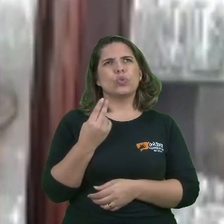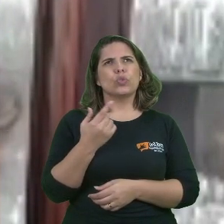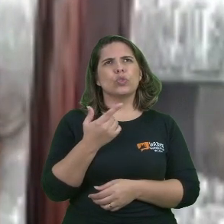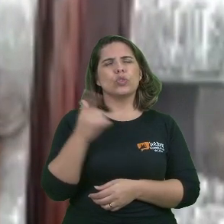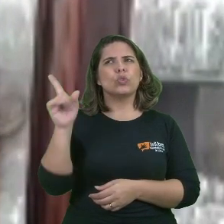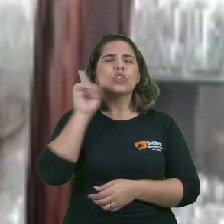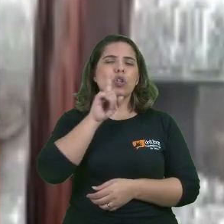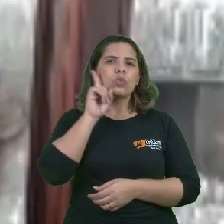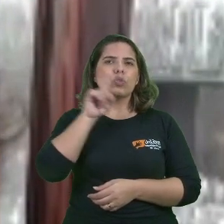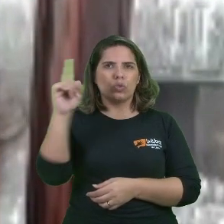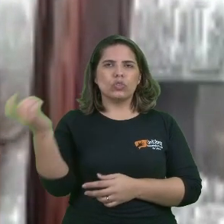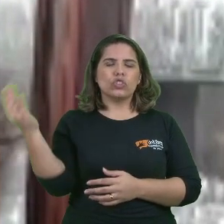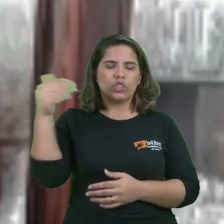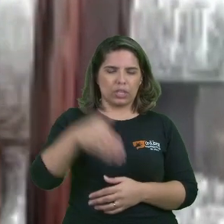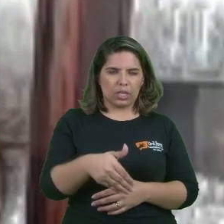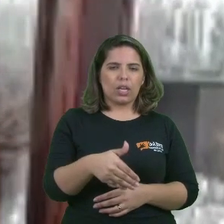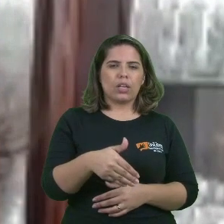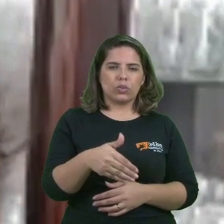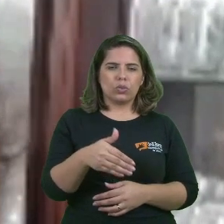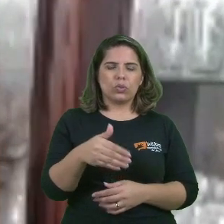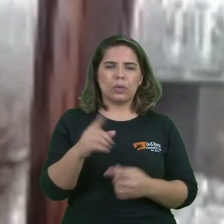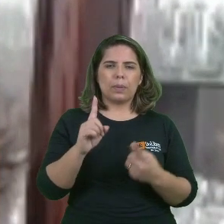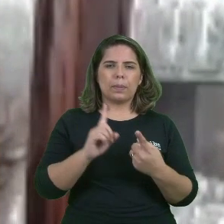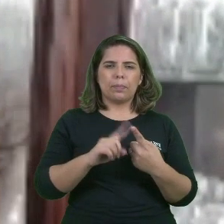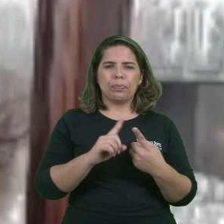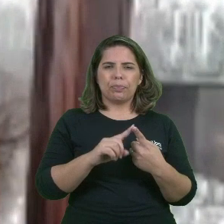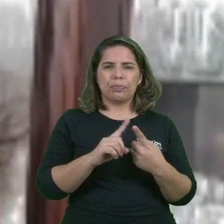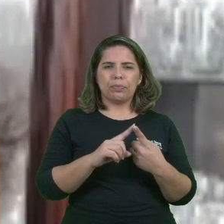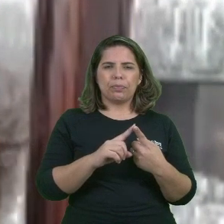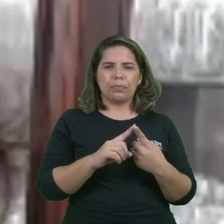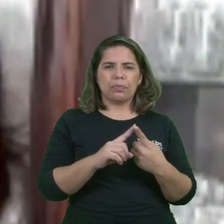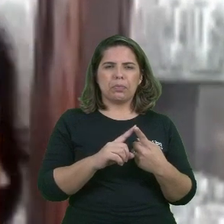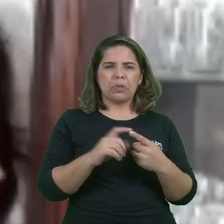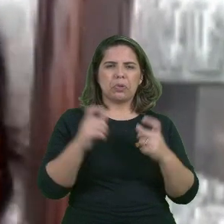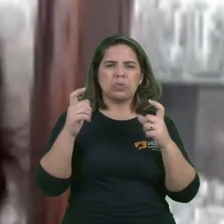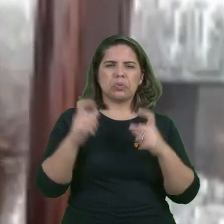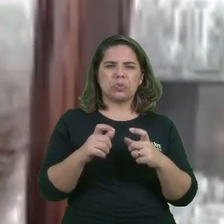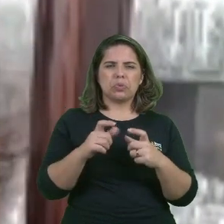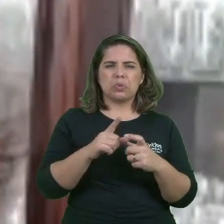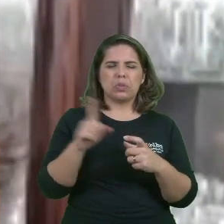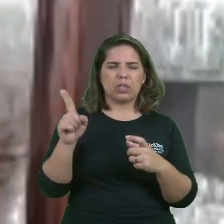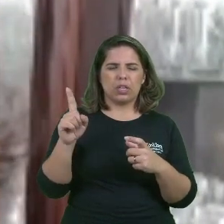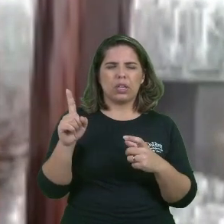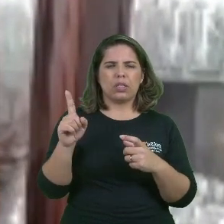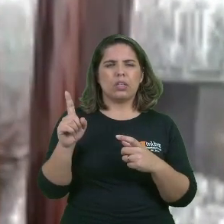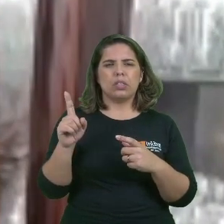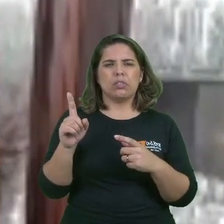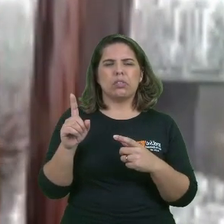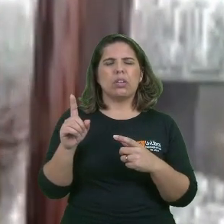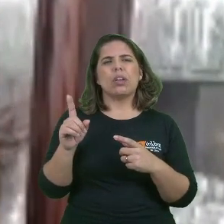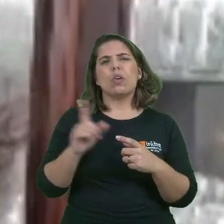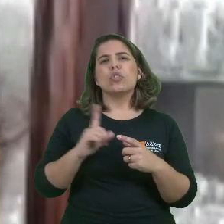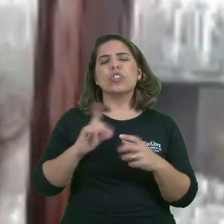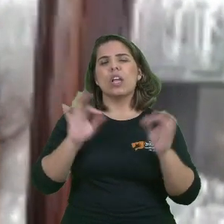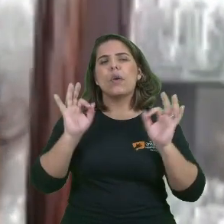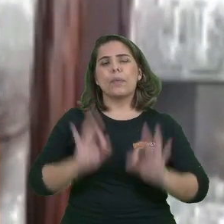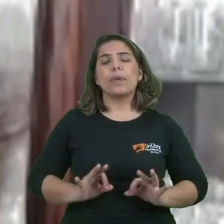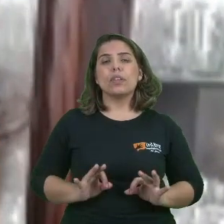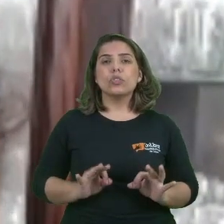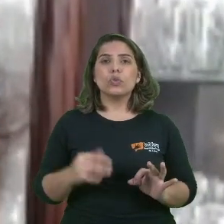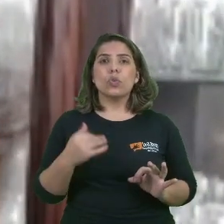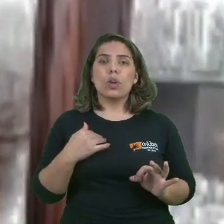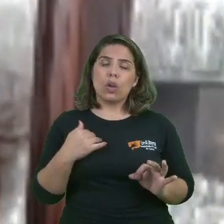nos Estados Unidos uma primeira na hora esteja realmente